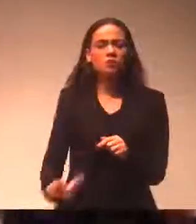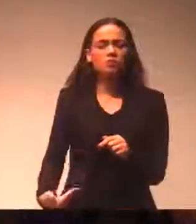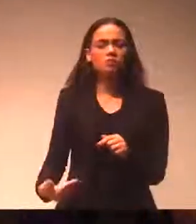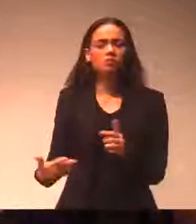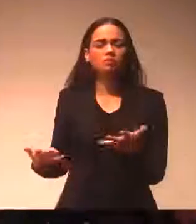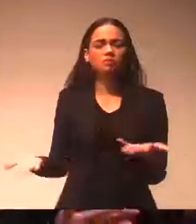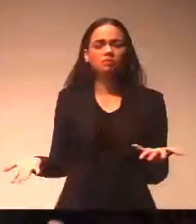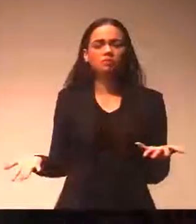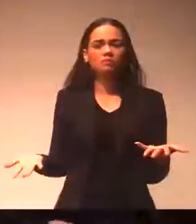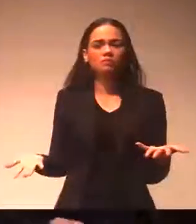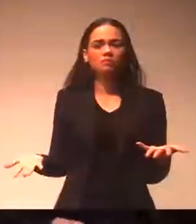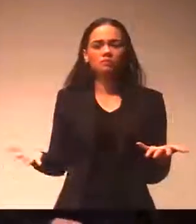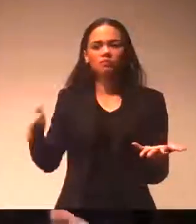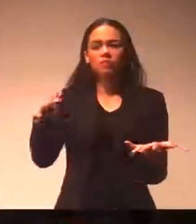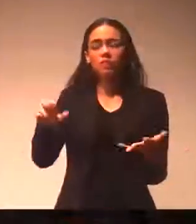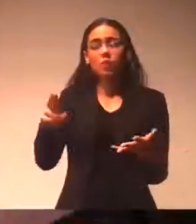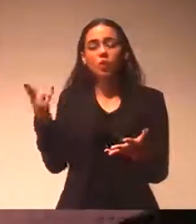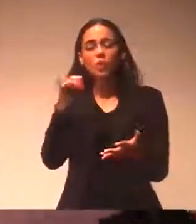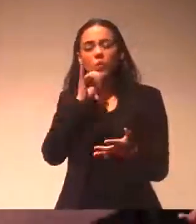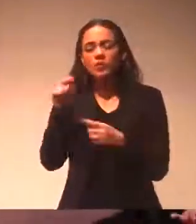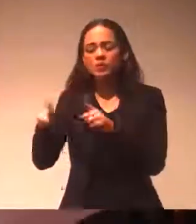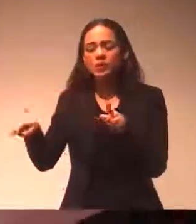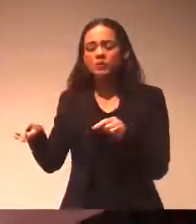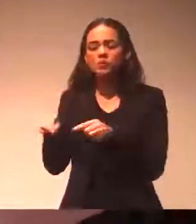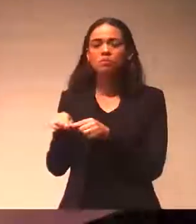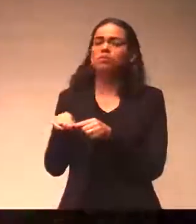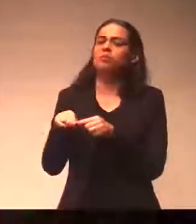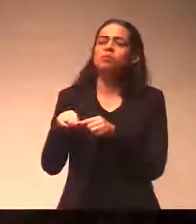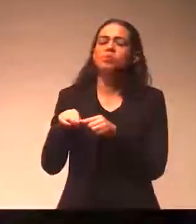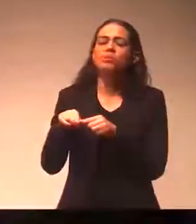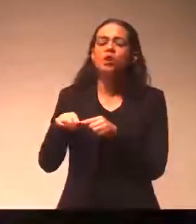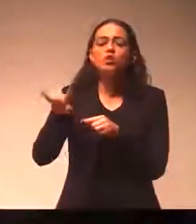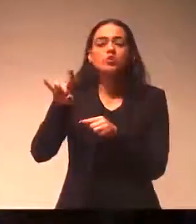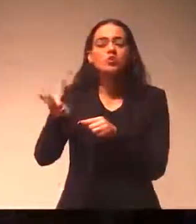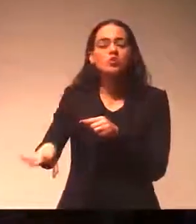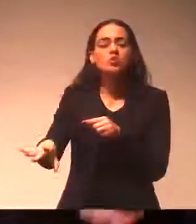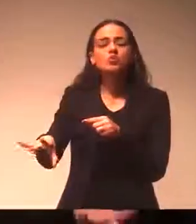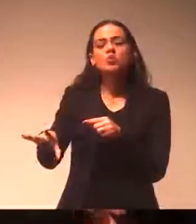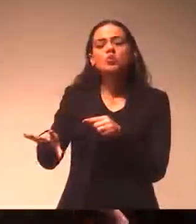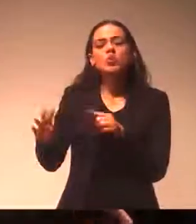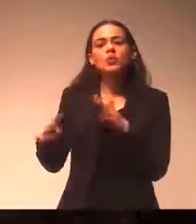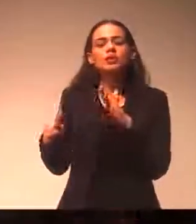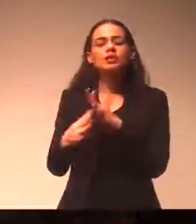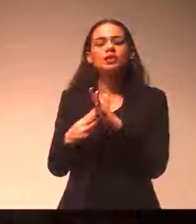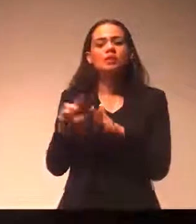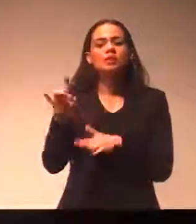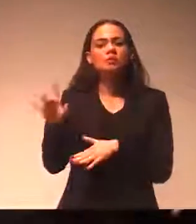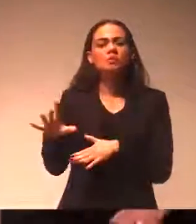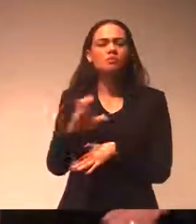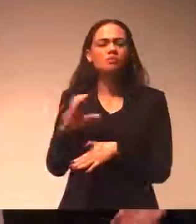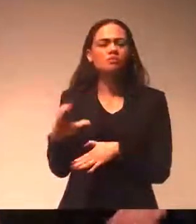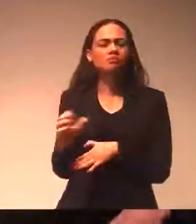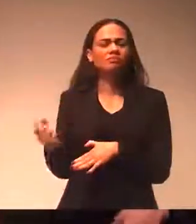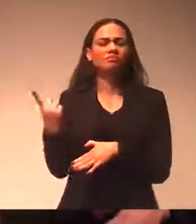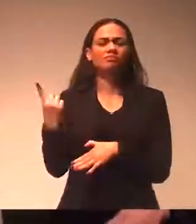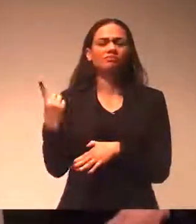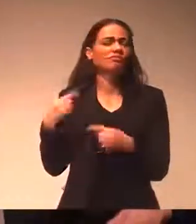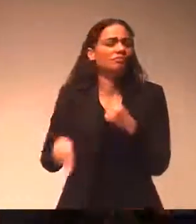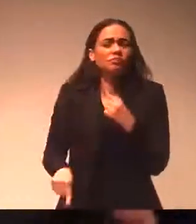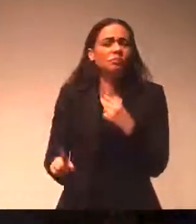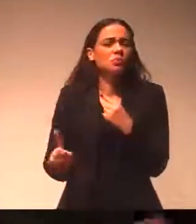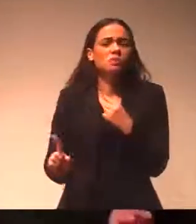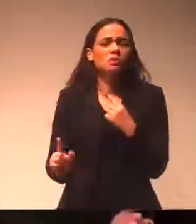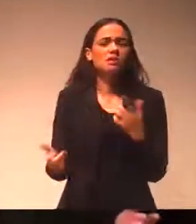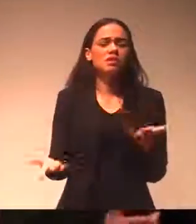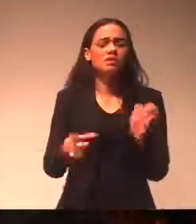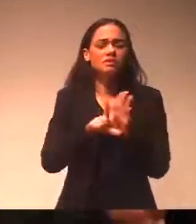setores inteiros dominados por terceirizados. Isso é ilegalidade. E como é que eu vou saber disso se eu não fizer um requerimento? 5. Relação de